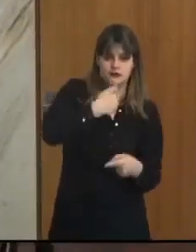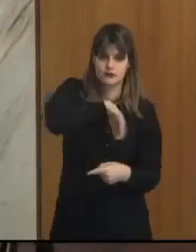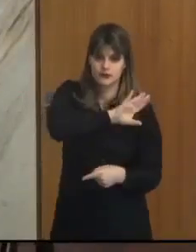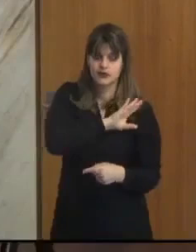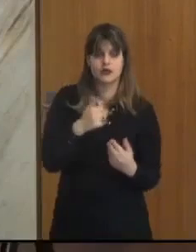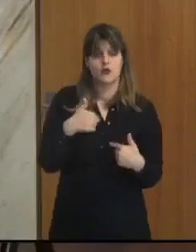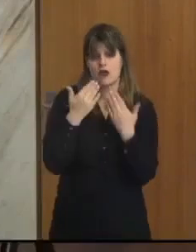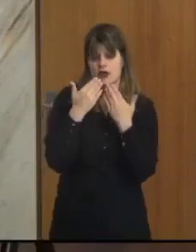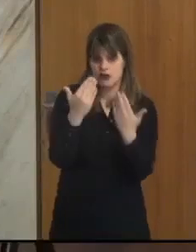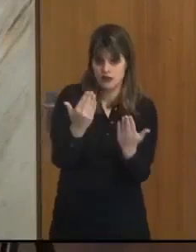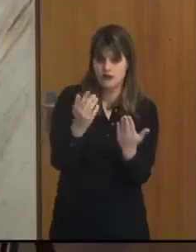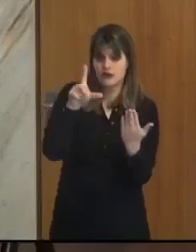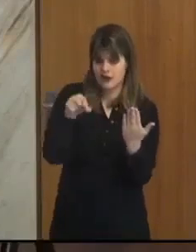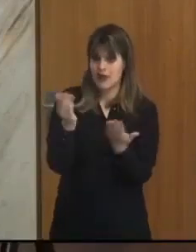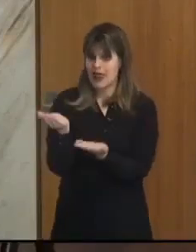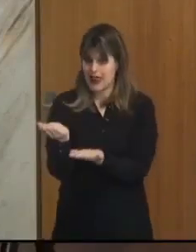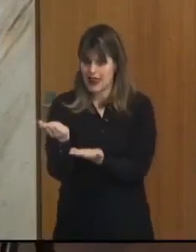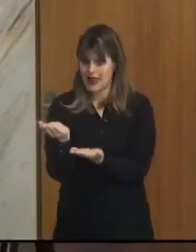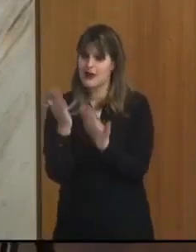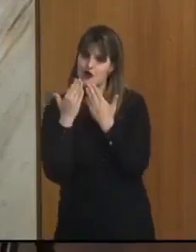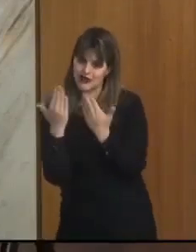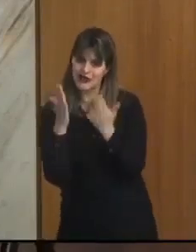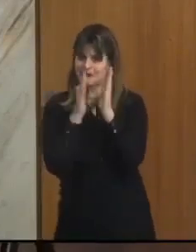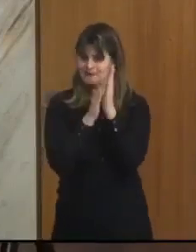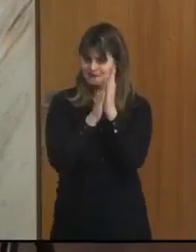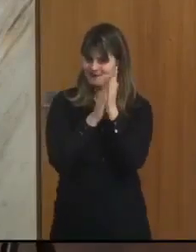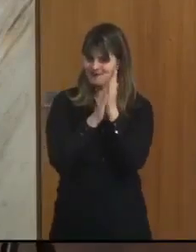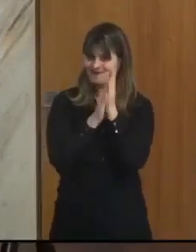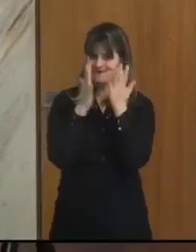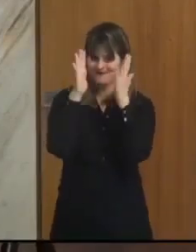qual eu agradeço e também está aqui presente. Muito obrigado, Assunção.